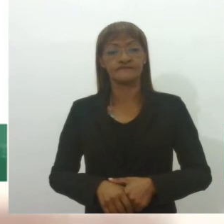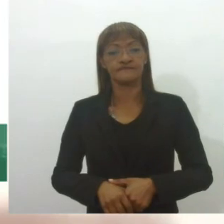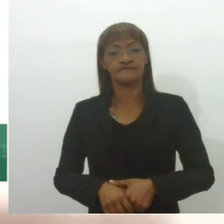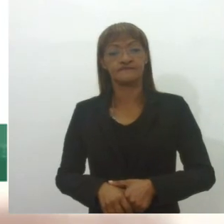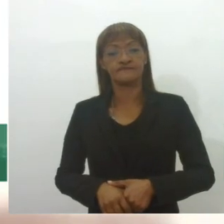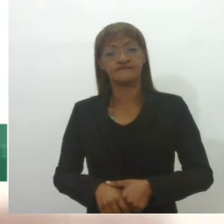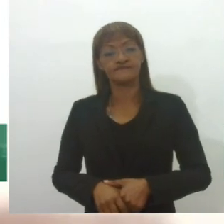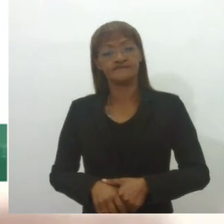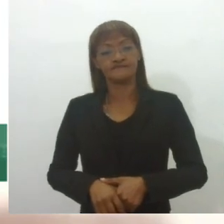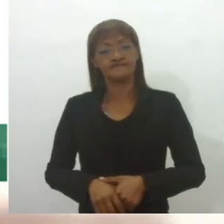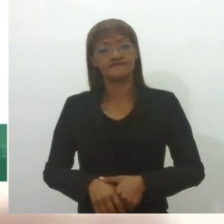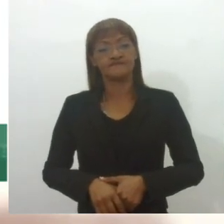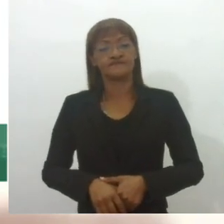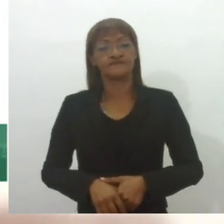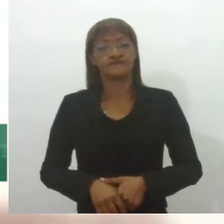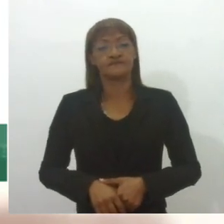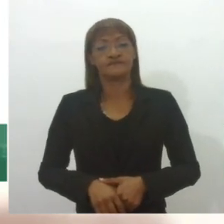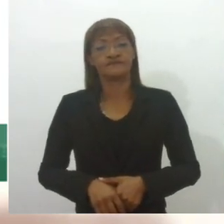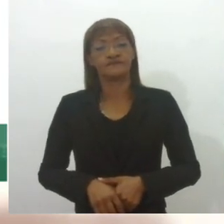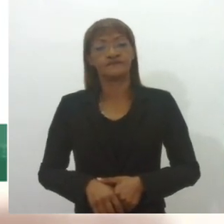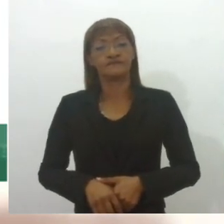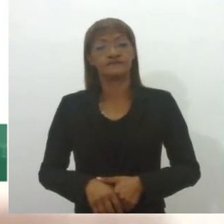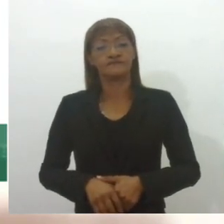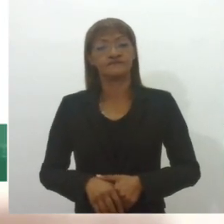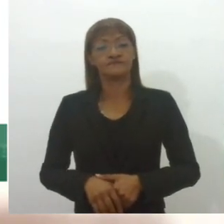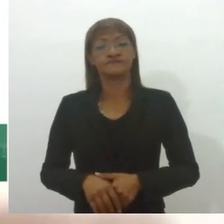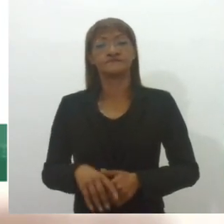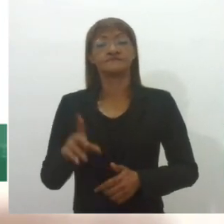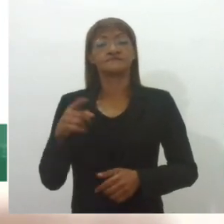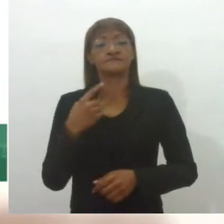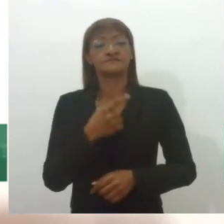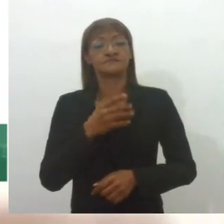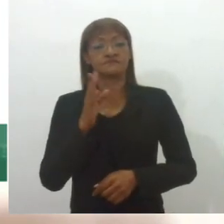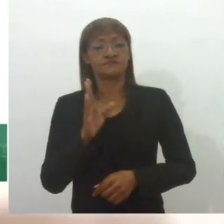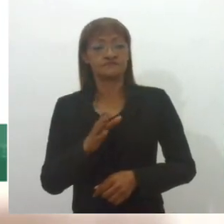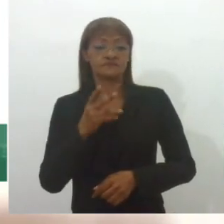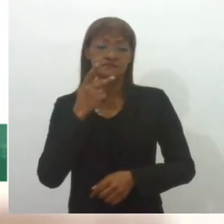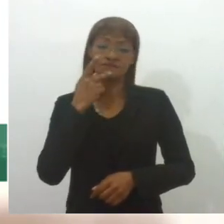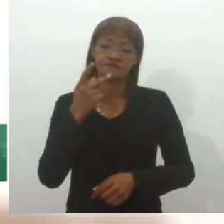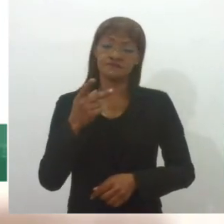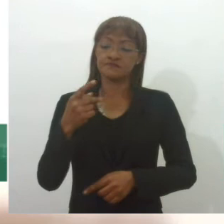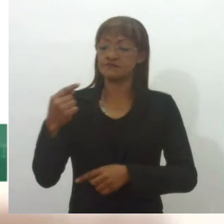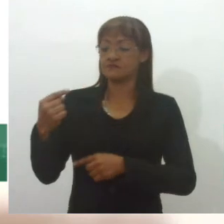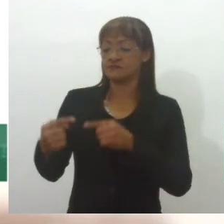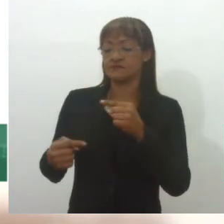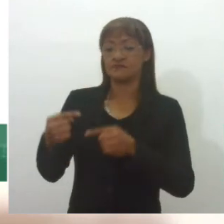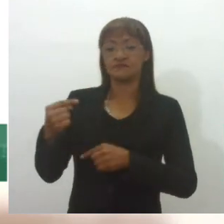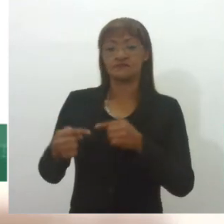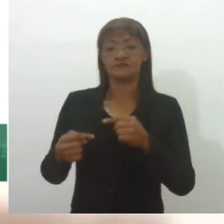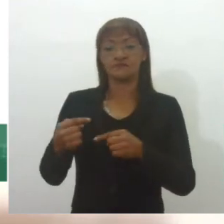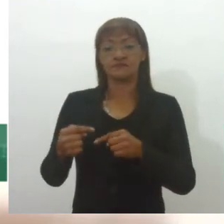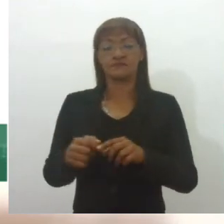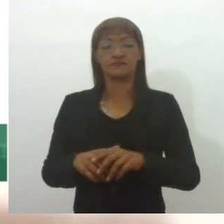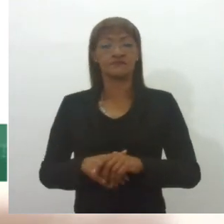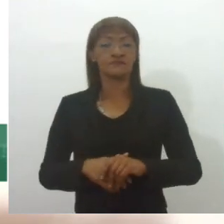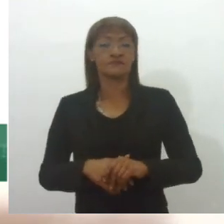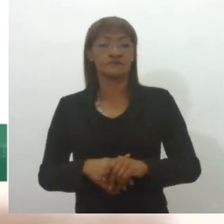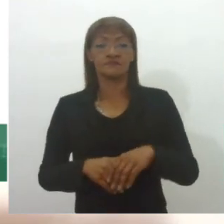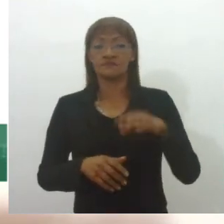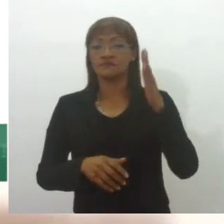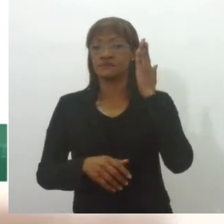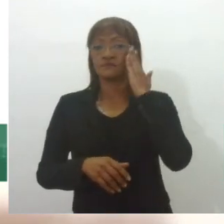Veja, esse é um ponto indefinido, porque quando a gente fala da política, nós não sabemos o que pode